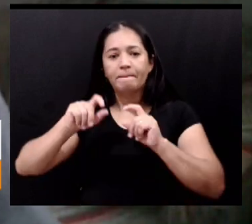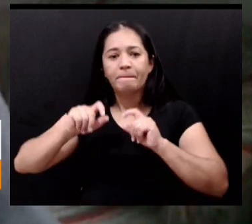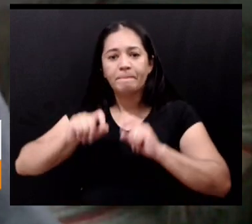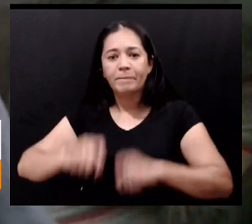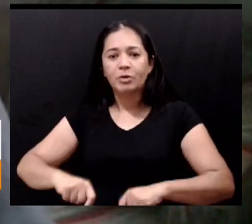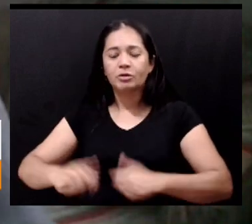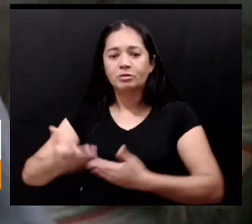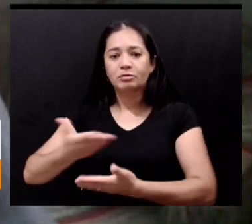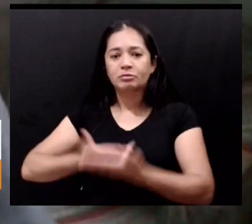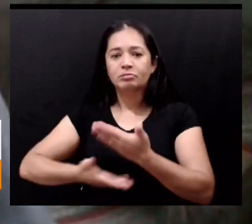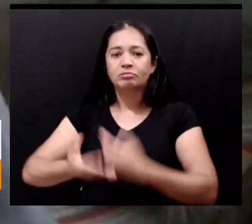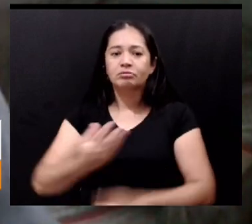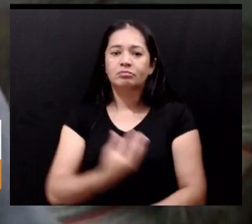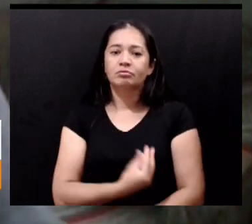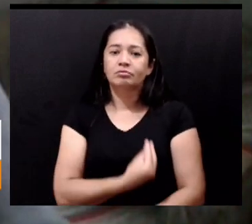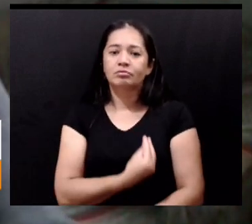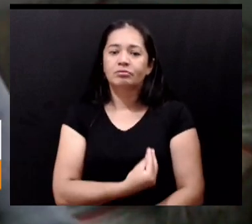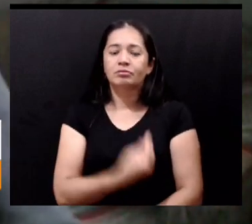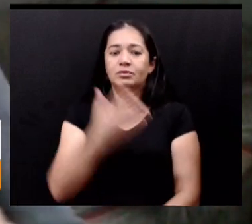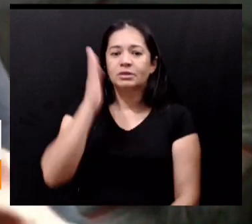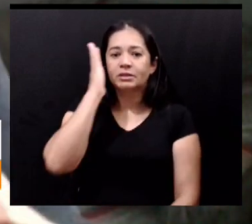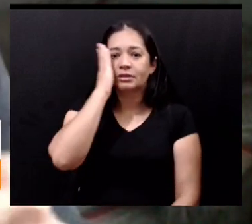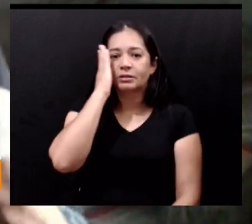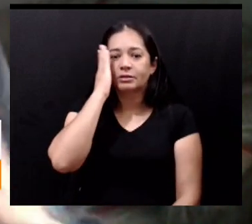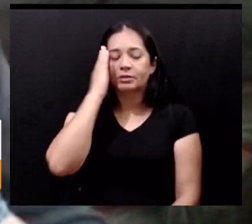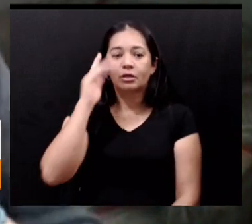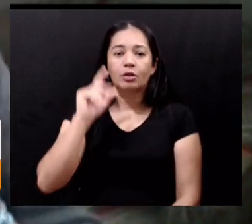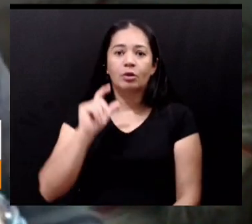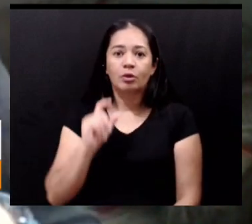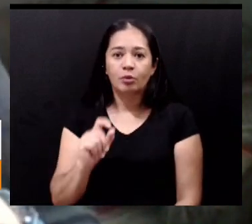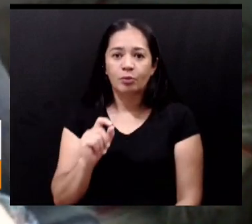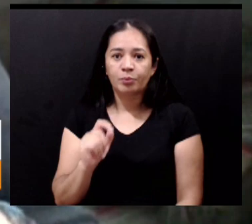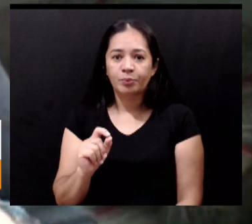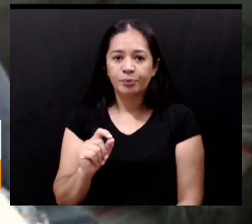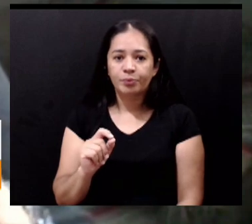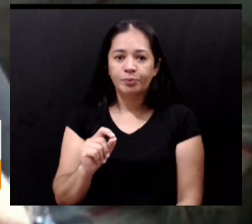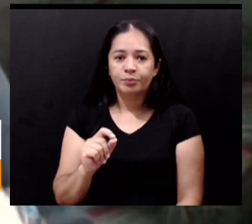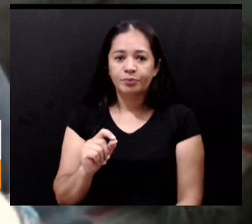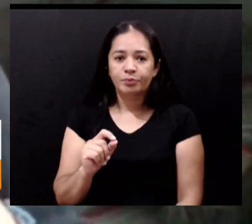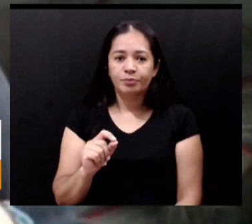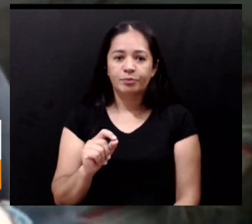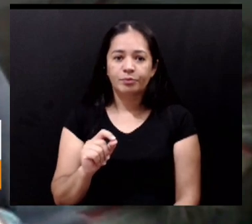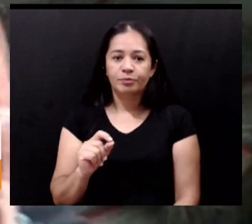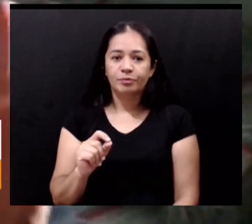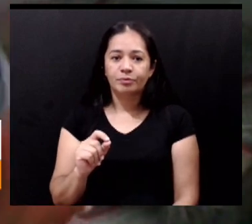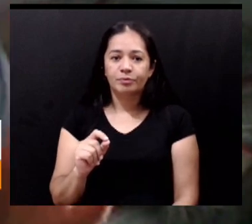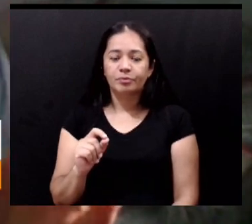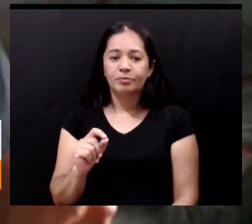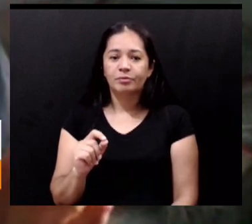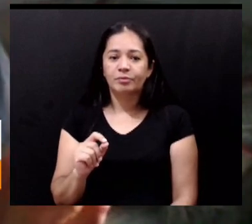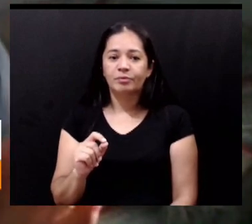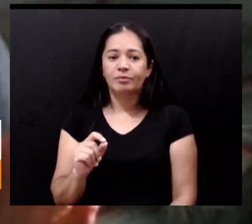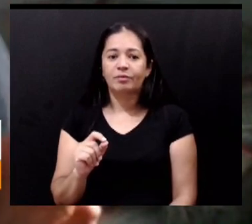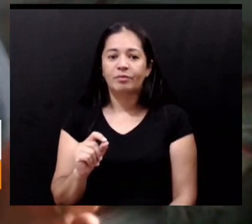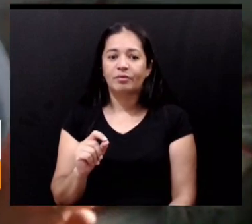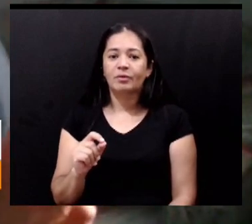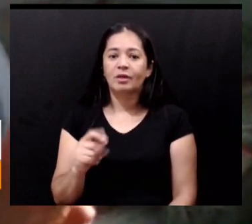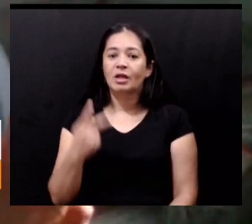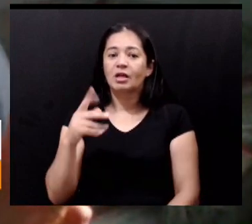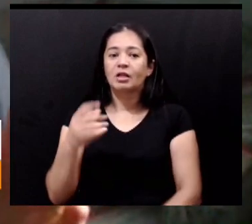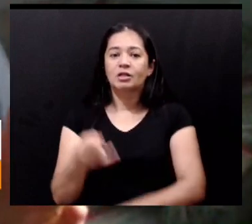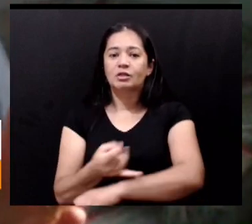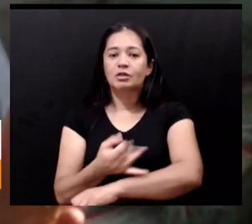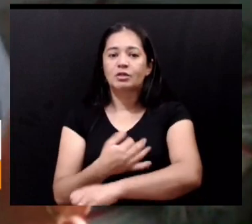E sabendo que, estou te pegando esse exemplo, a despeito da sua emoção, e não tem como a gente